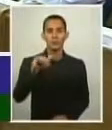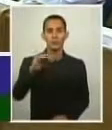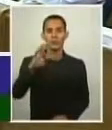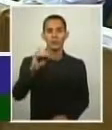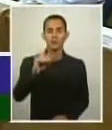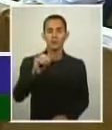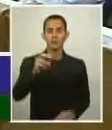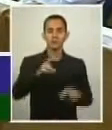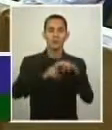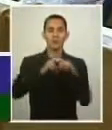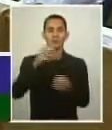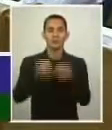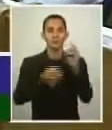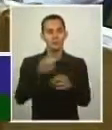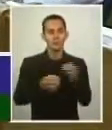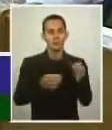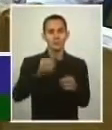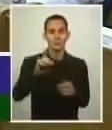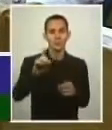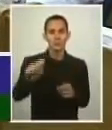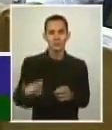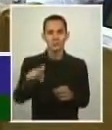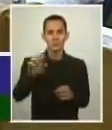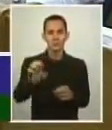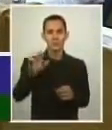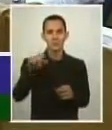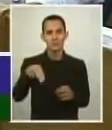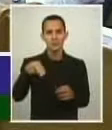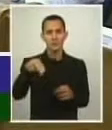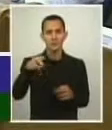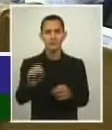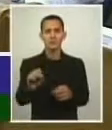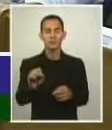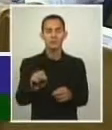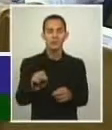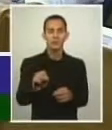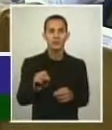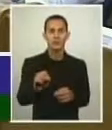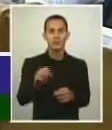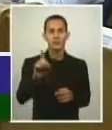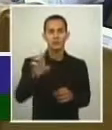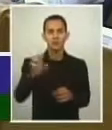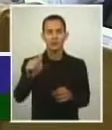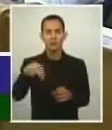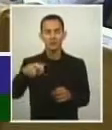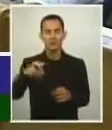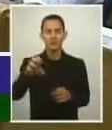Por Justiça deve se escreve ba&n s10da